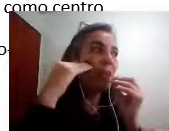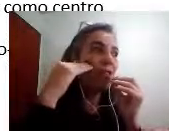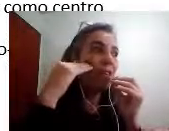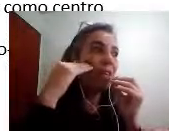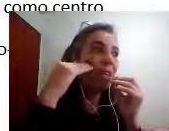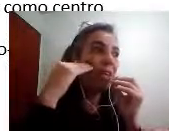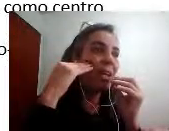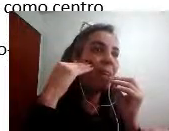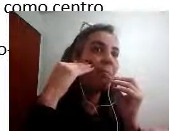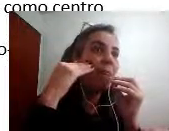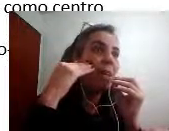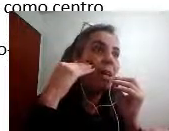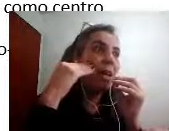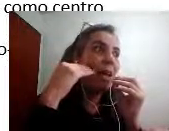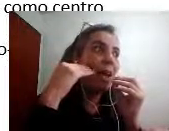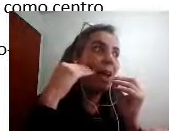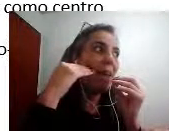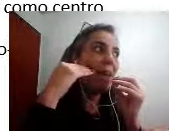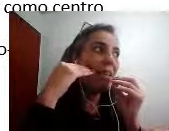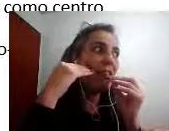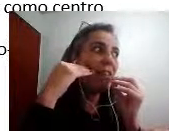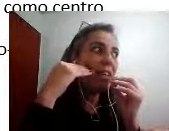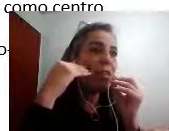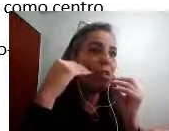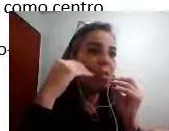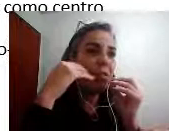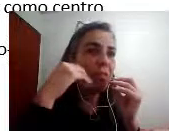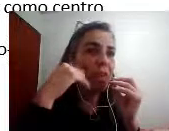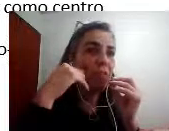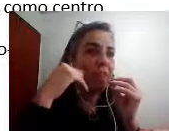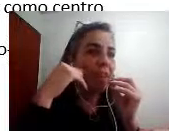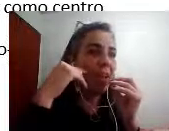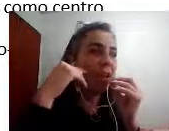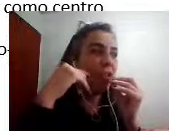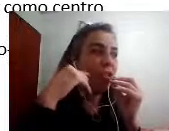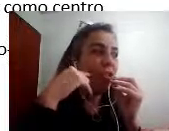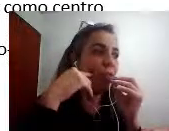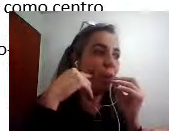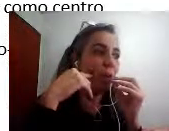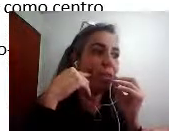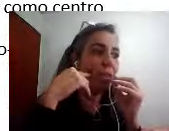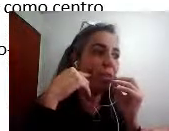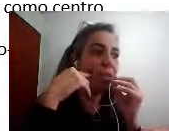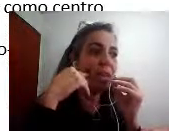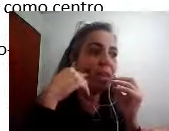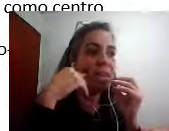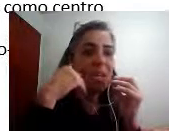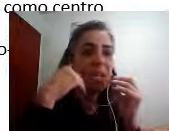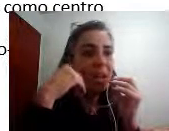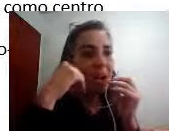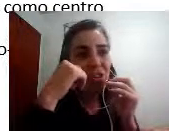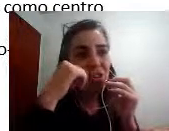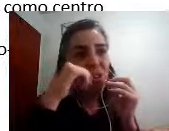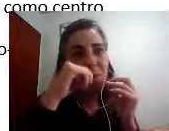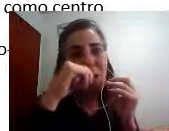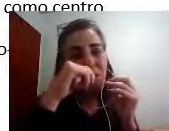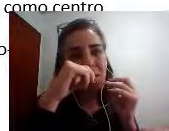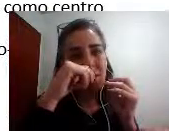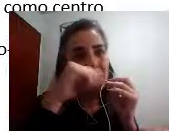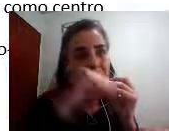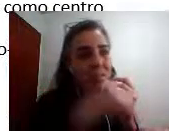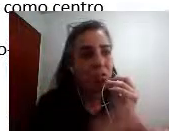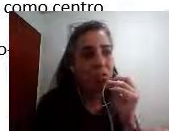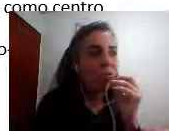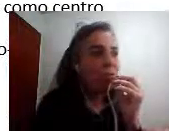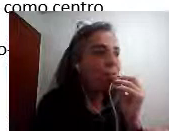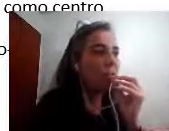Eu acho que a cada dia que a gente vai vivendo na Terra, a gente vai provando que a gente não é o centro